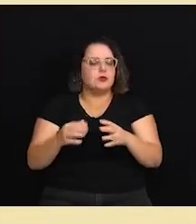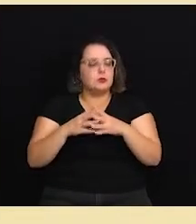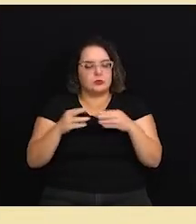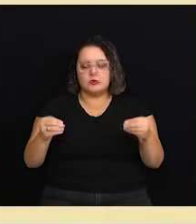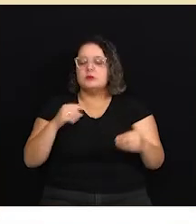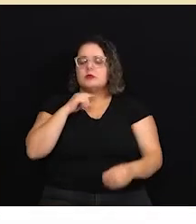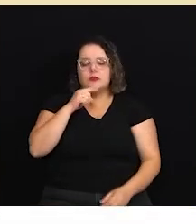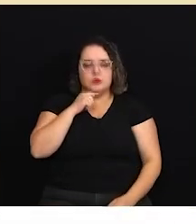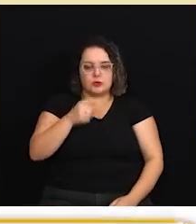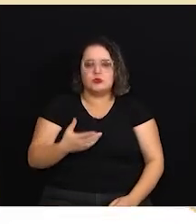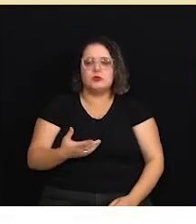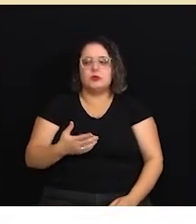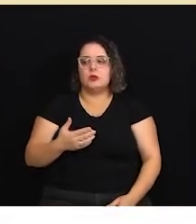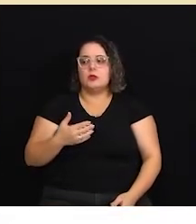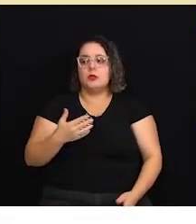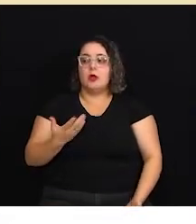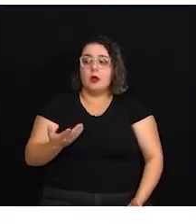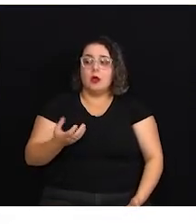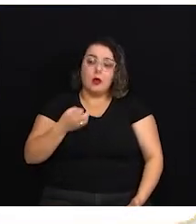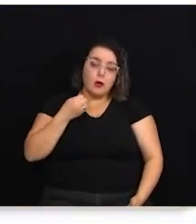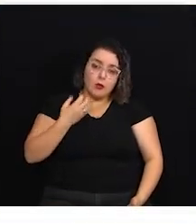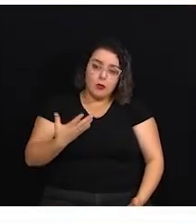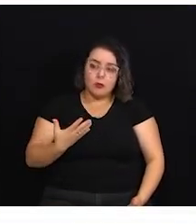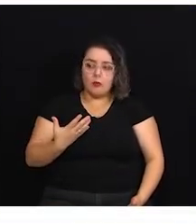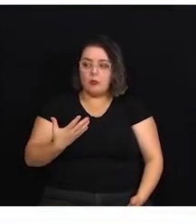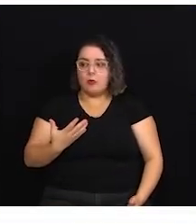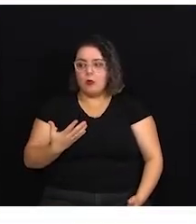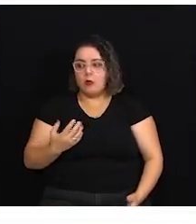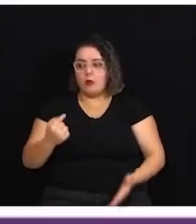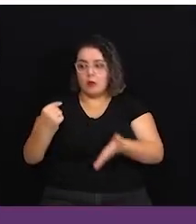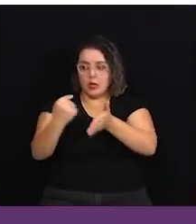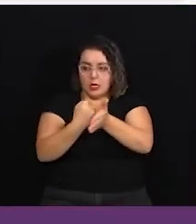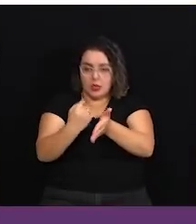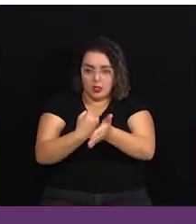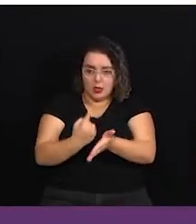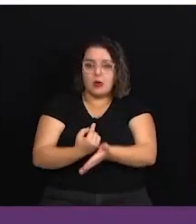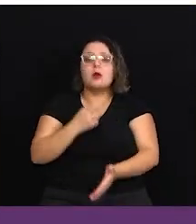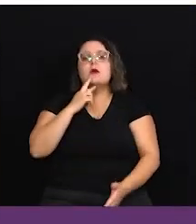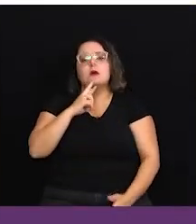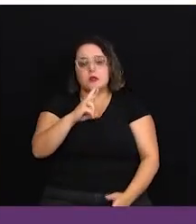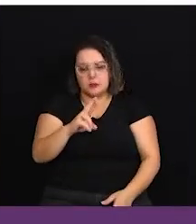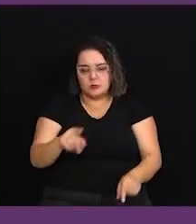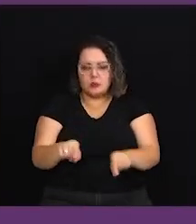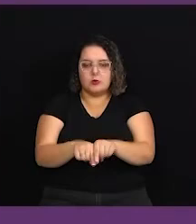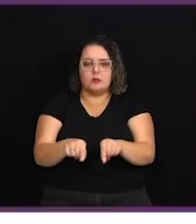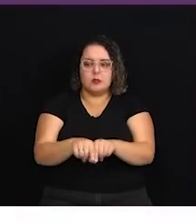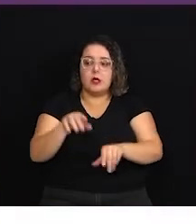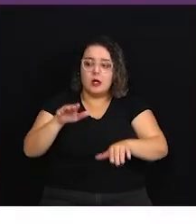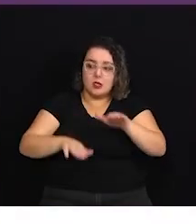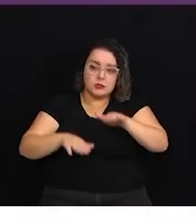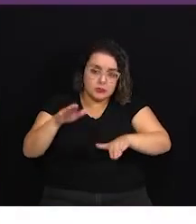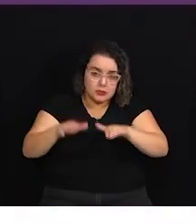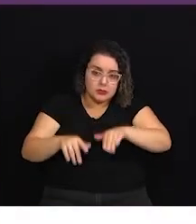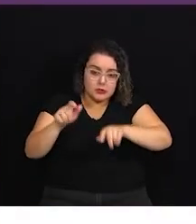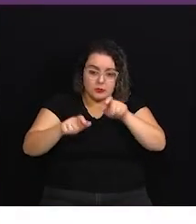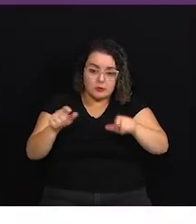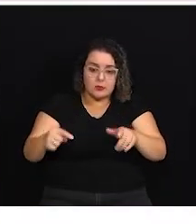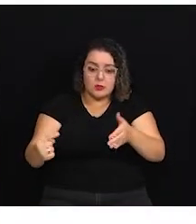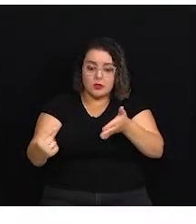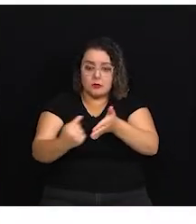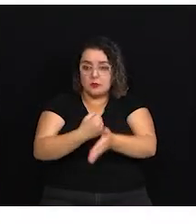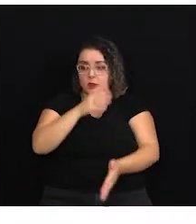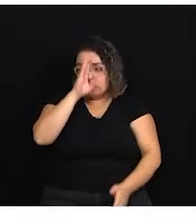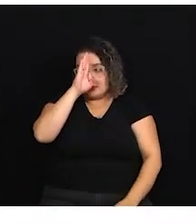Pode sim lá qualquer coisa É bom que Direcionar para mim a perguntas aí eu também respondo ou muitas vezes as pessoas